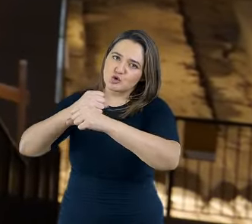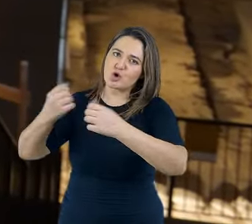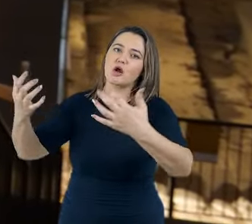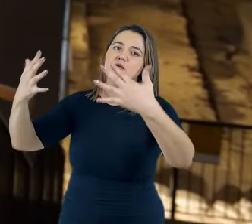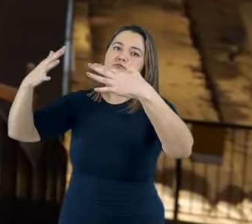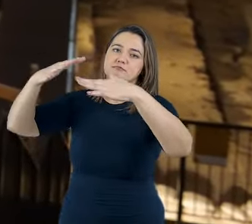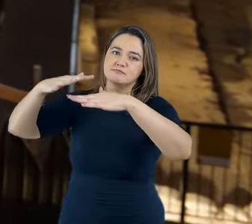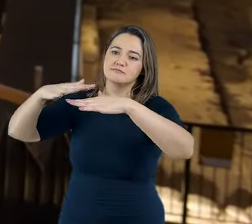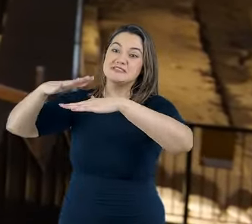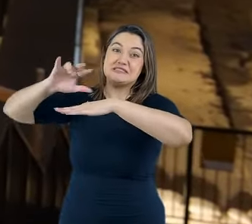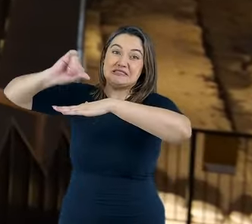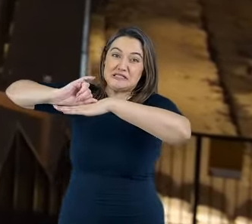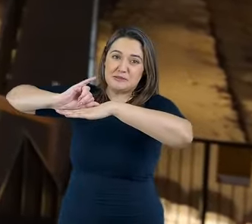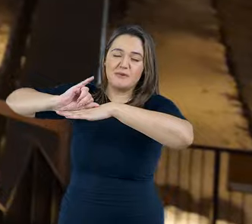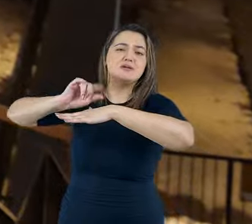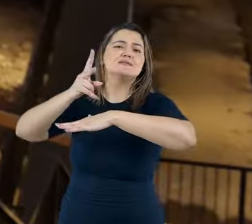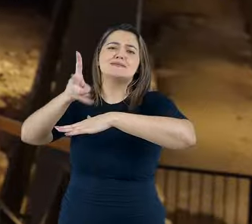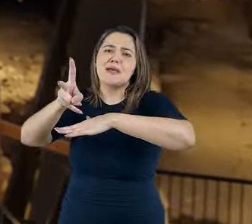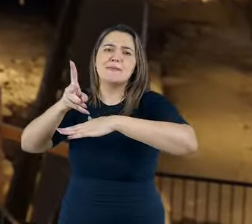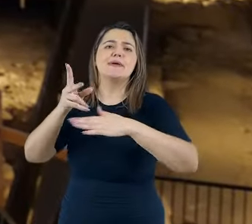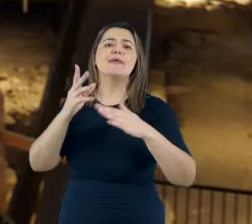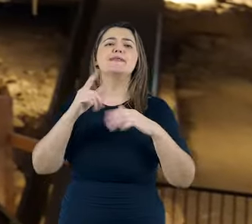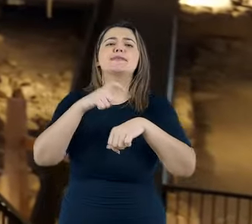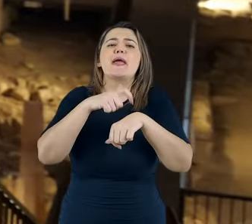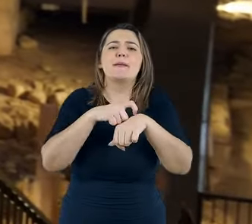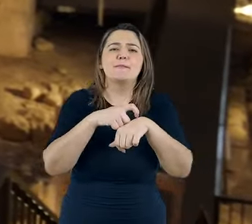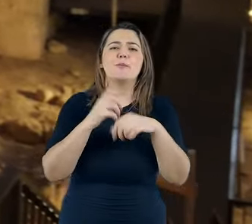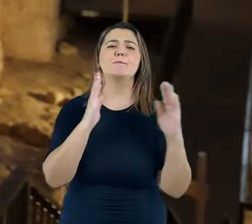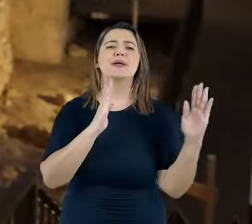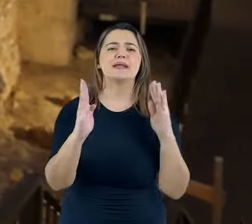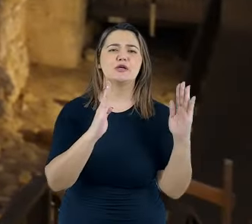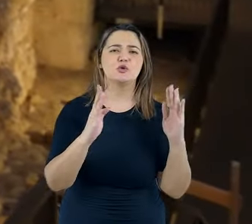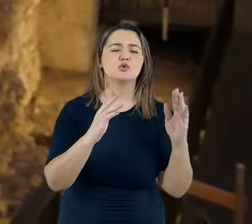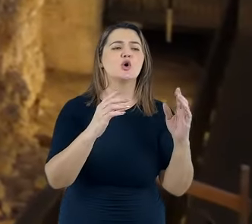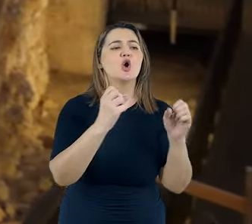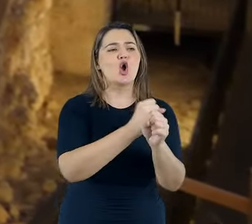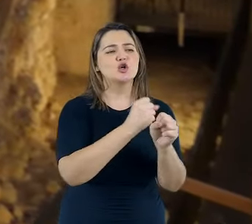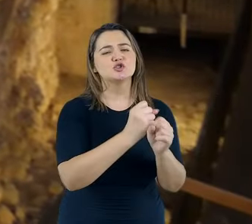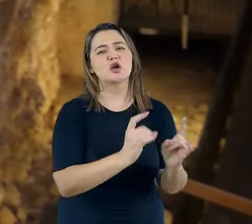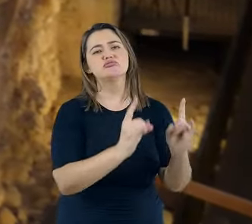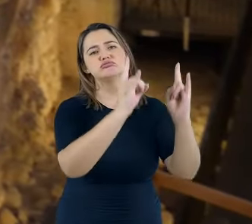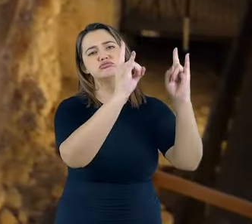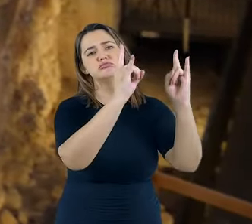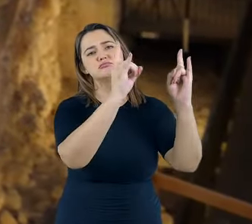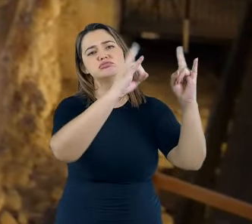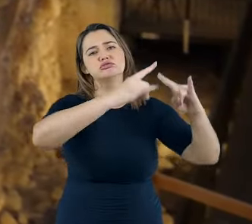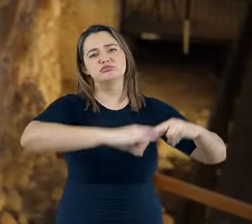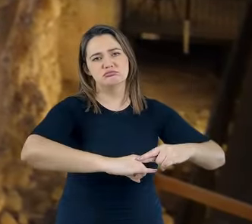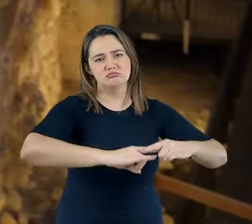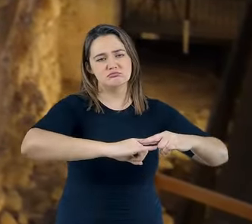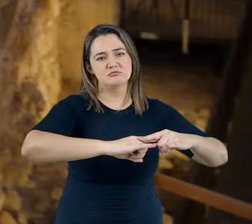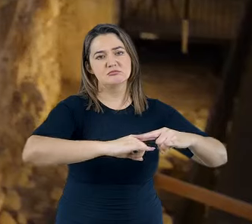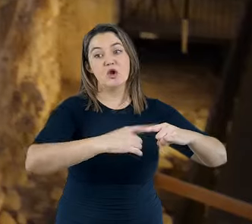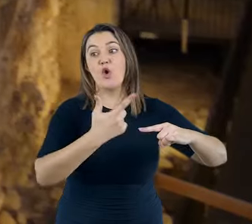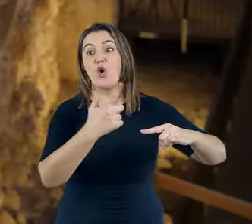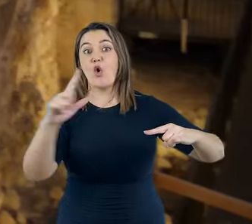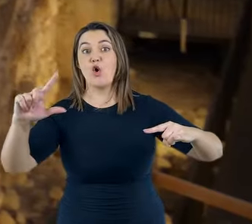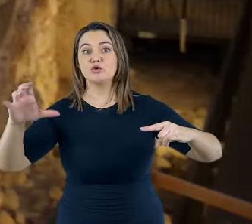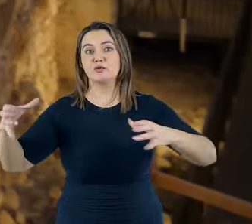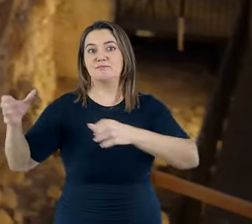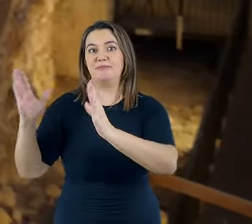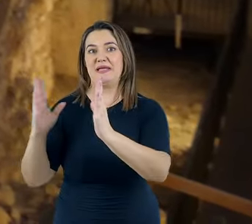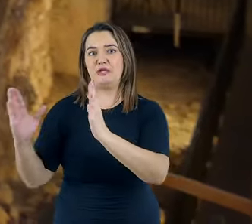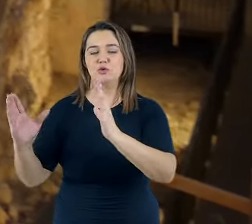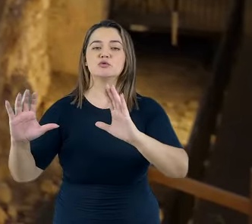abandono, guerra, terremoto, tudo mais que você pode imaginar, a própria ação do tempo. Você repete o mesmo evento. Chegam